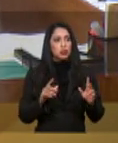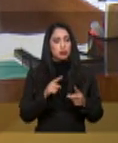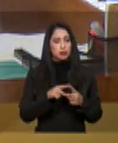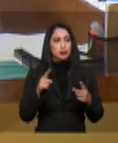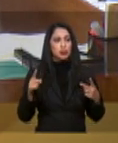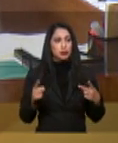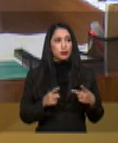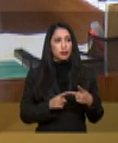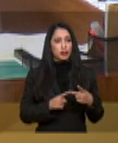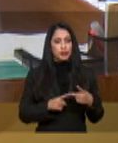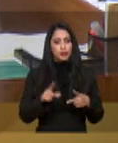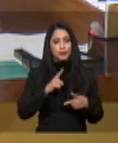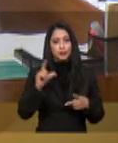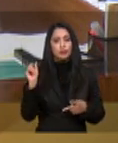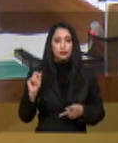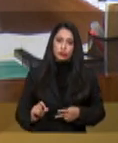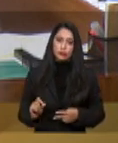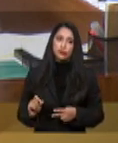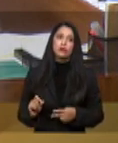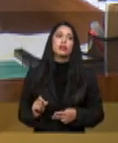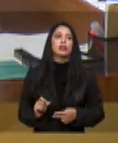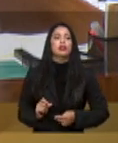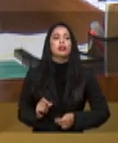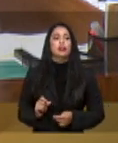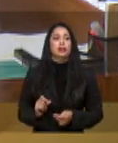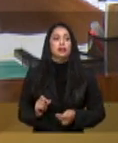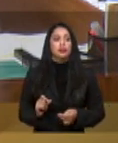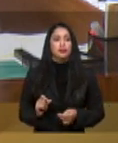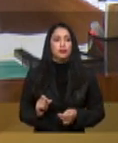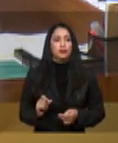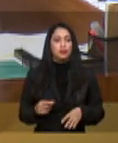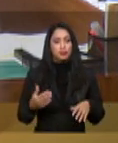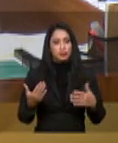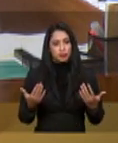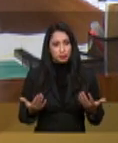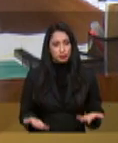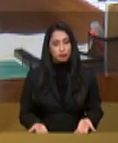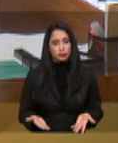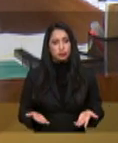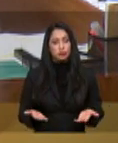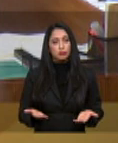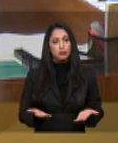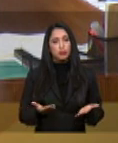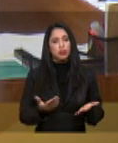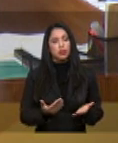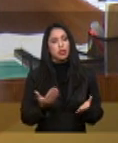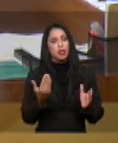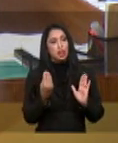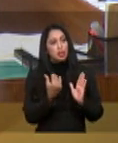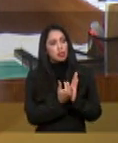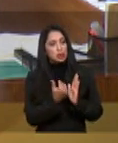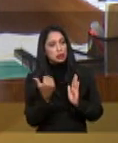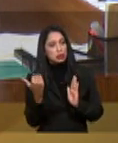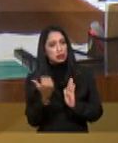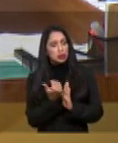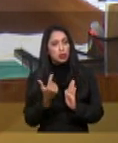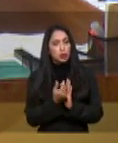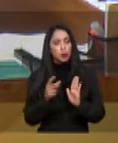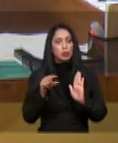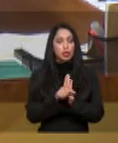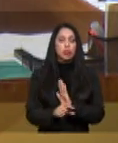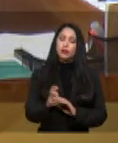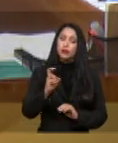ADI 1721-DF, concomitantemente. A questão preliminar impedir análise da questão de fundo, a teor do parágrafo